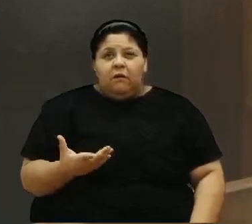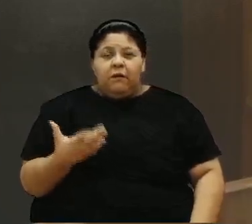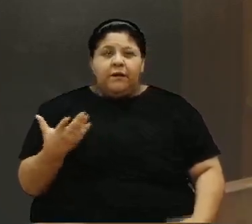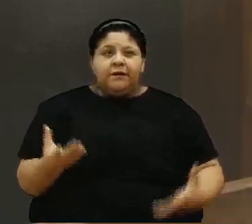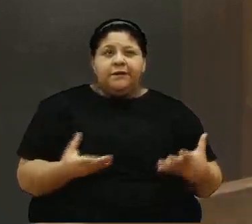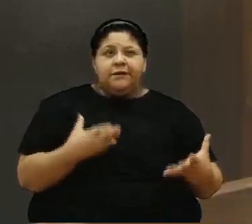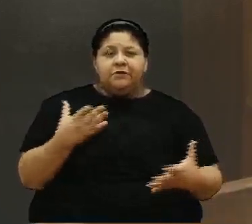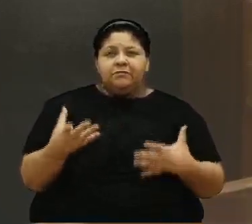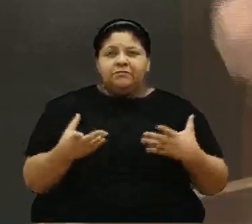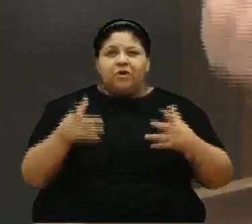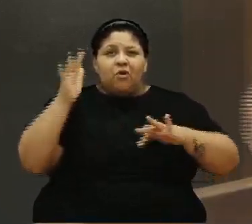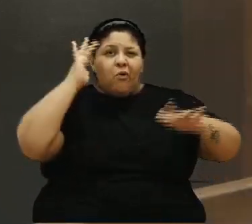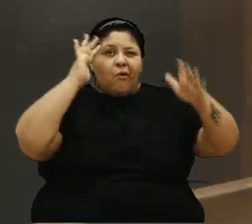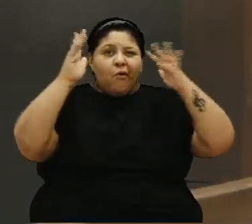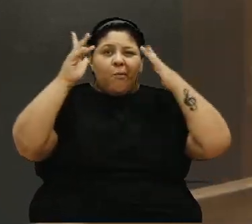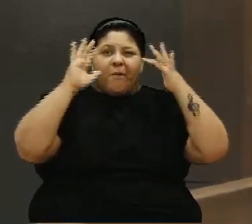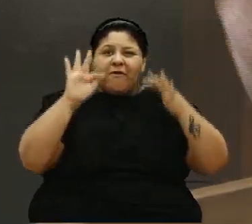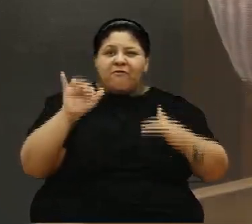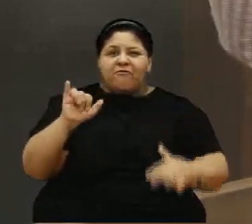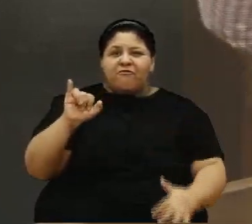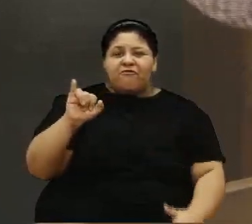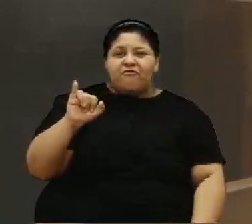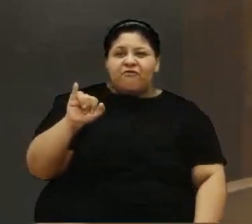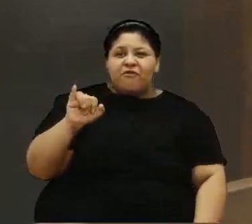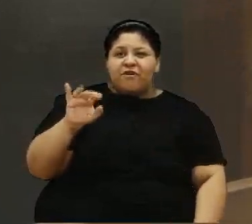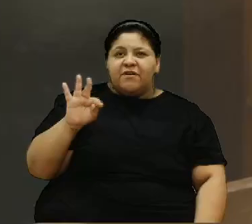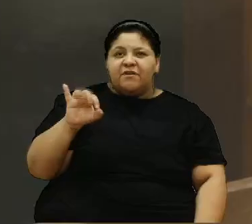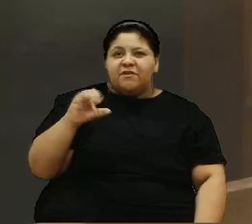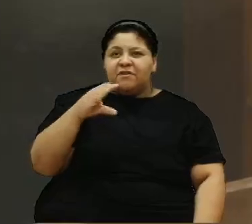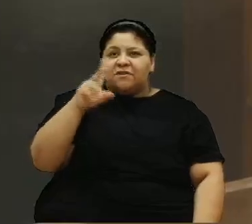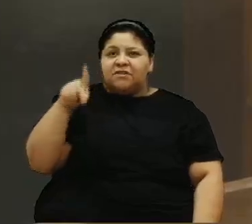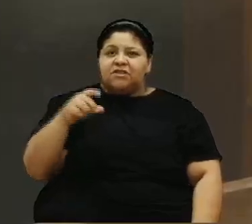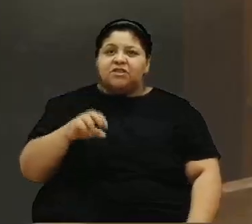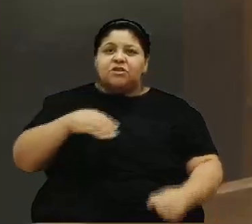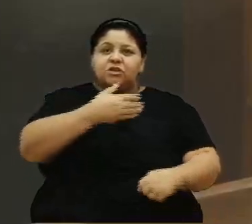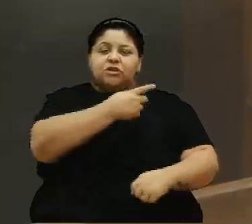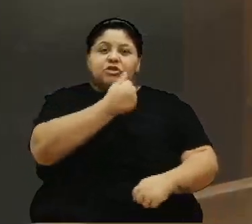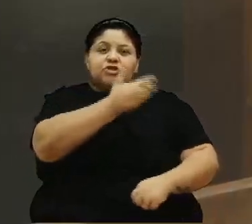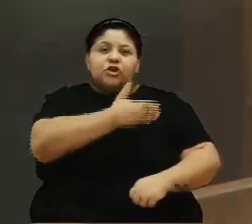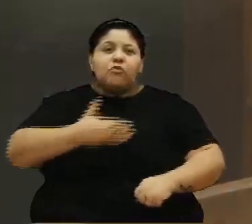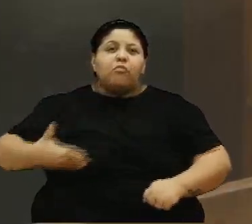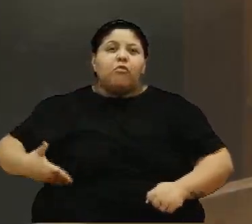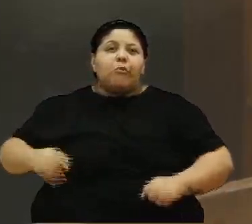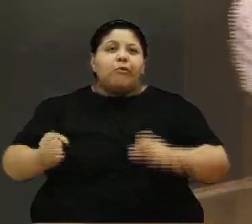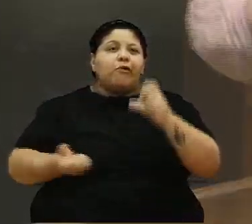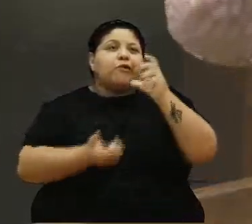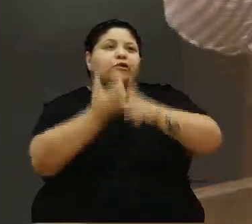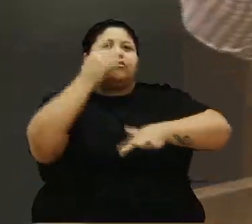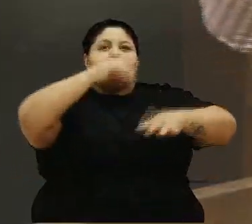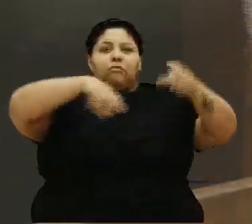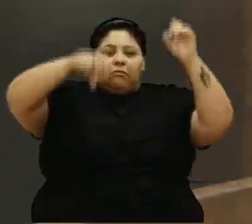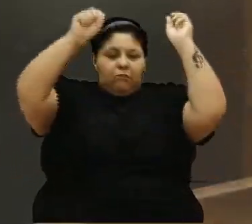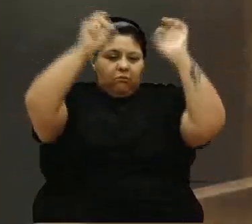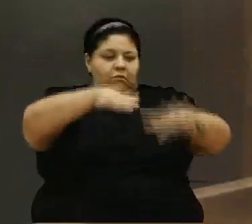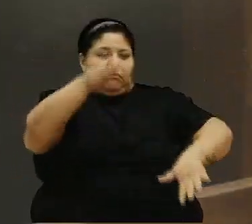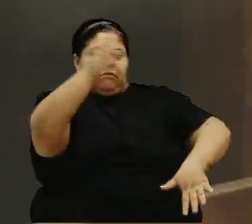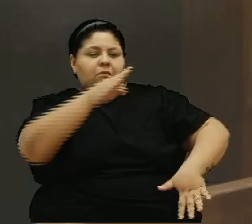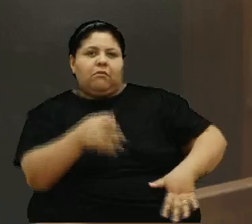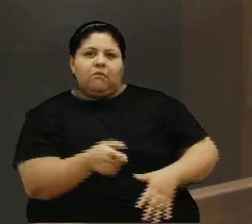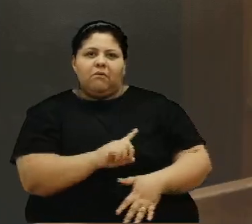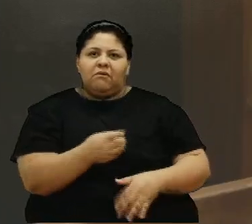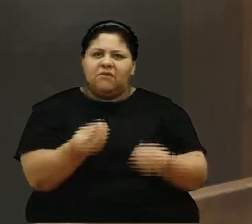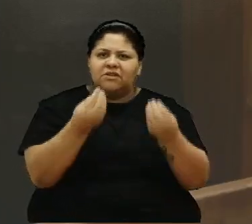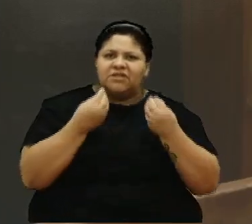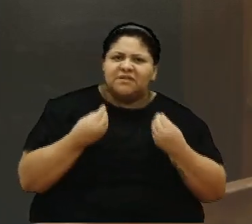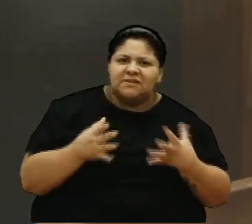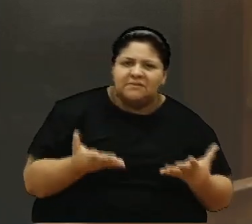fetiche de que dinheiro público é uma coisa que vem da Alice dos Países das Maravilhas, cai no Brasil e é uma benesse que a gente recebe,